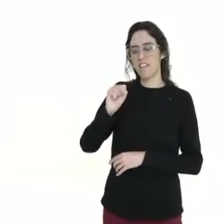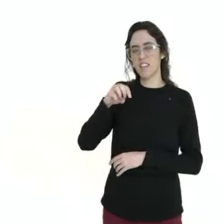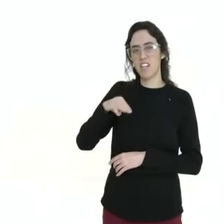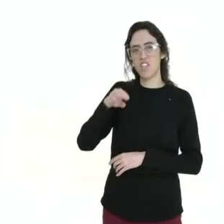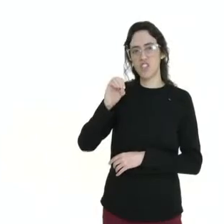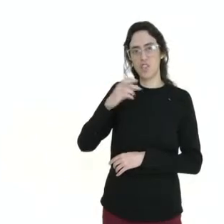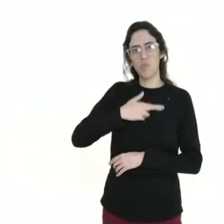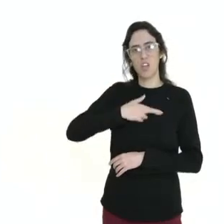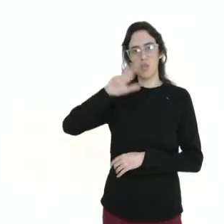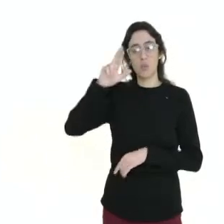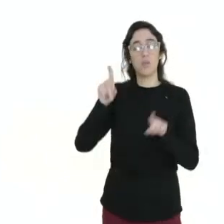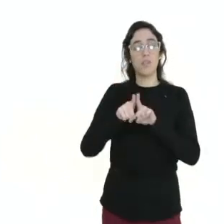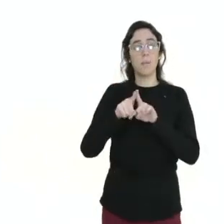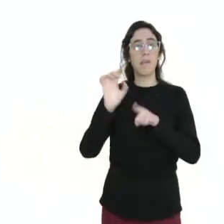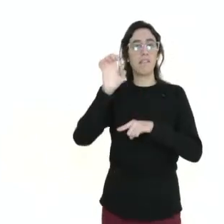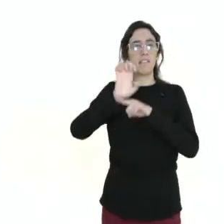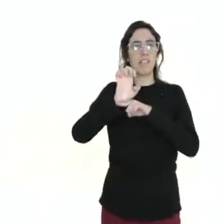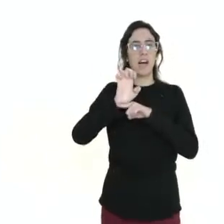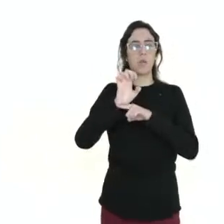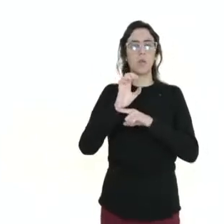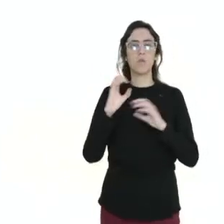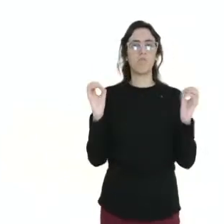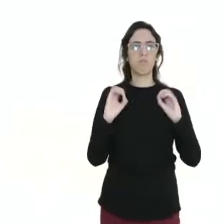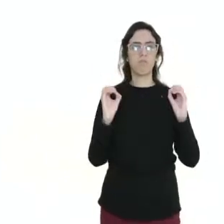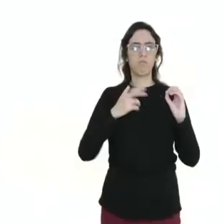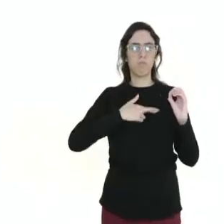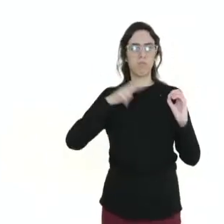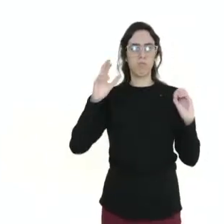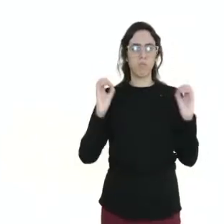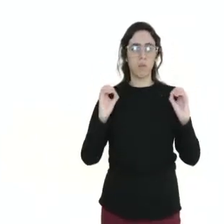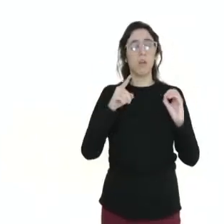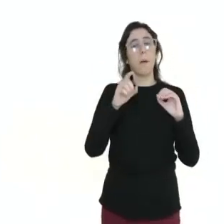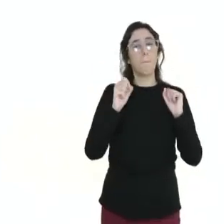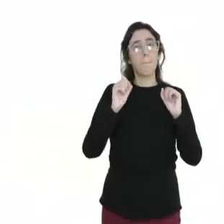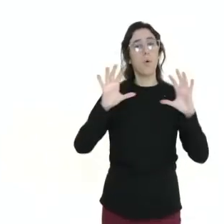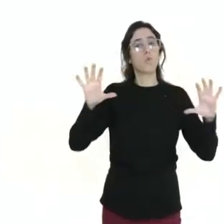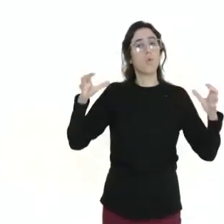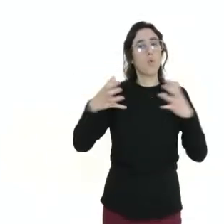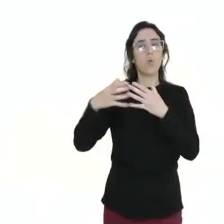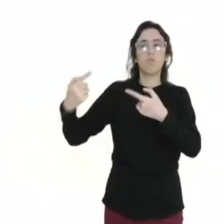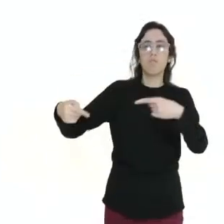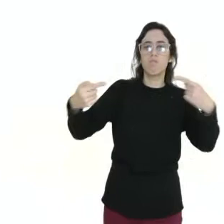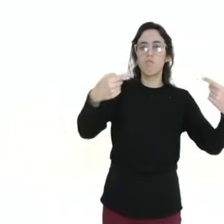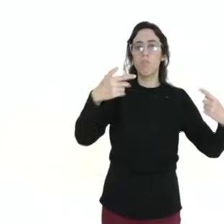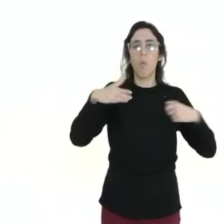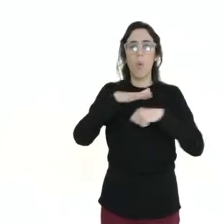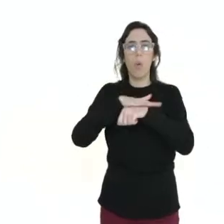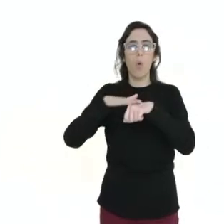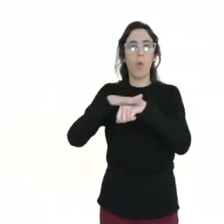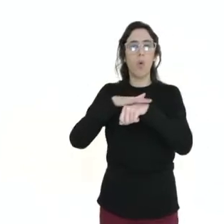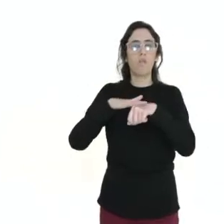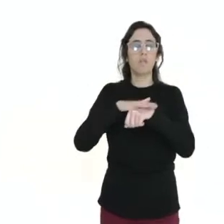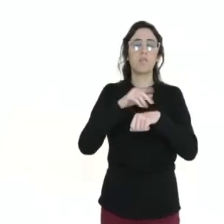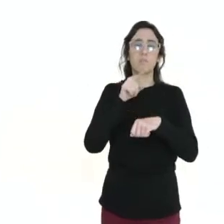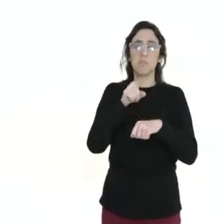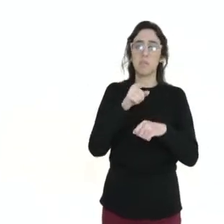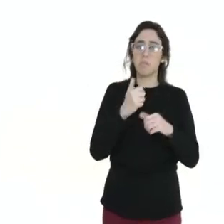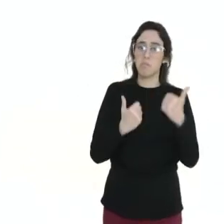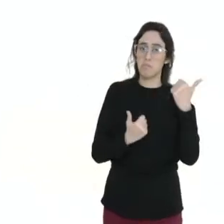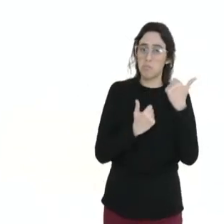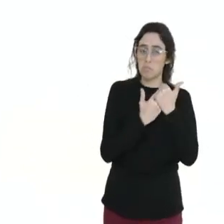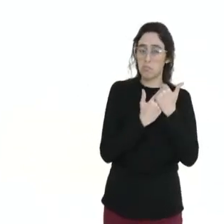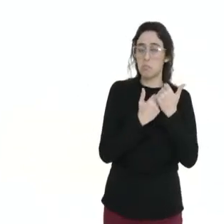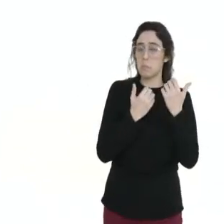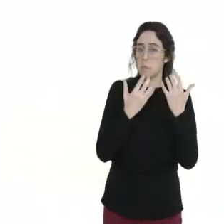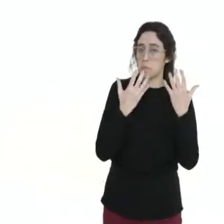do Estado. Em seguida, em pequenos grupos, debata com seus colegas se, de fato, como defende a Constituição